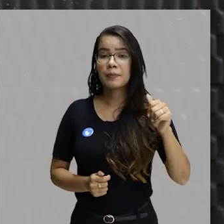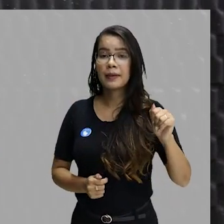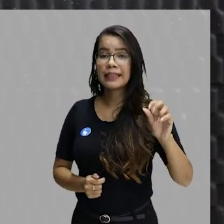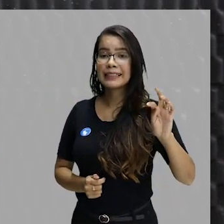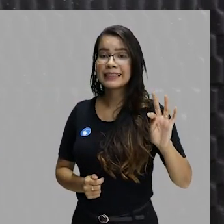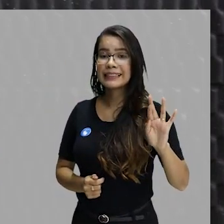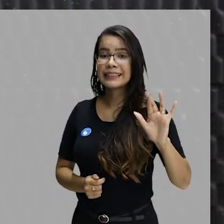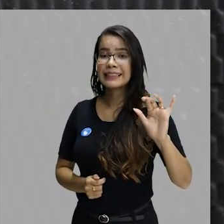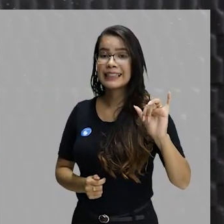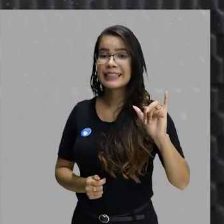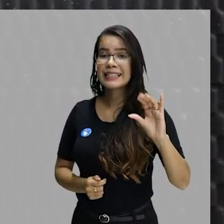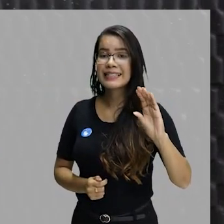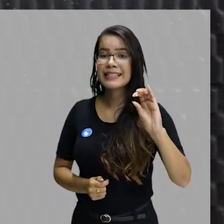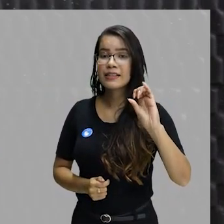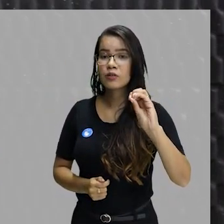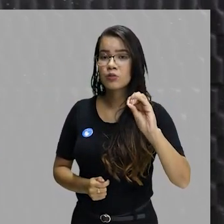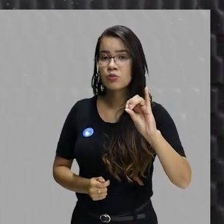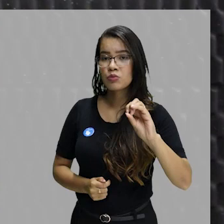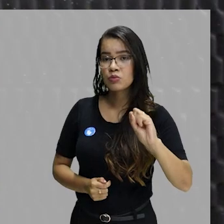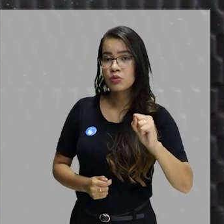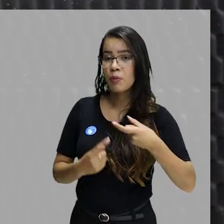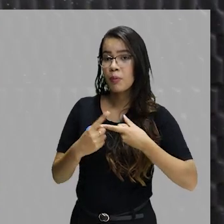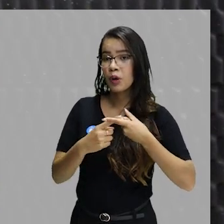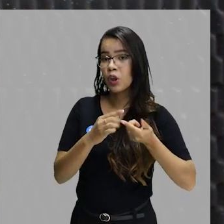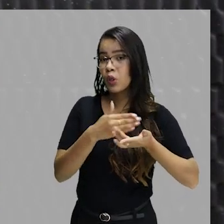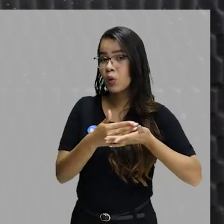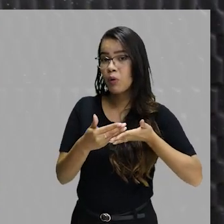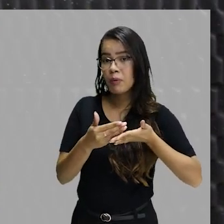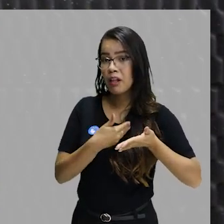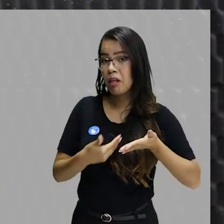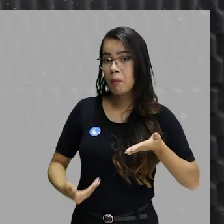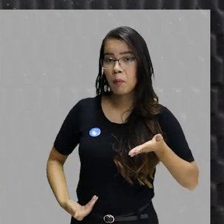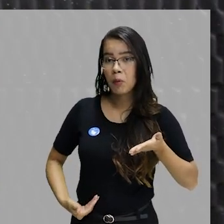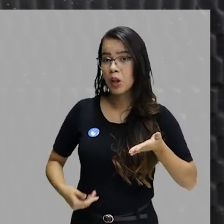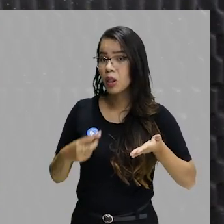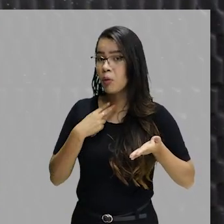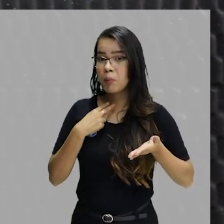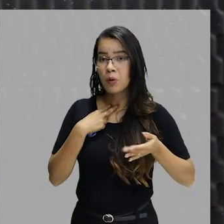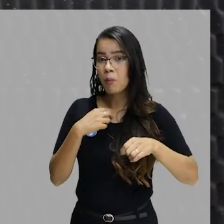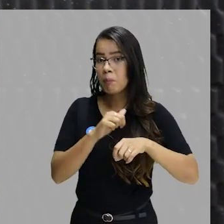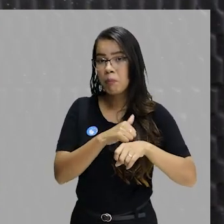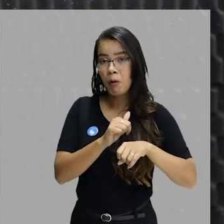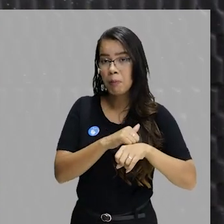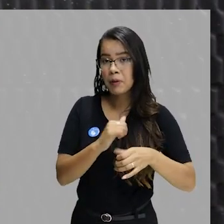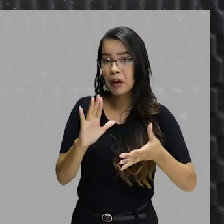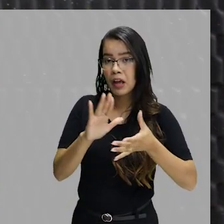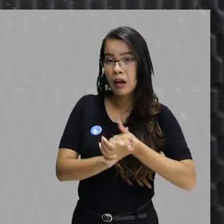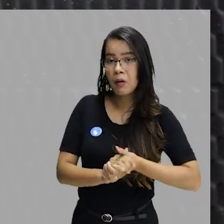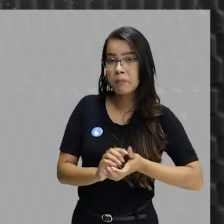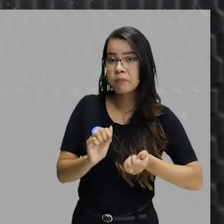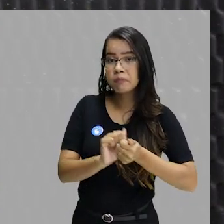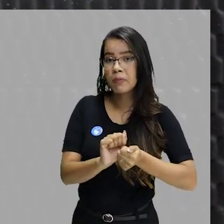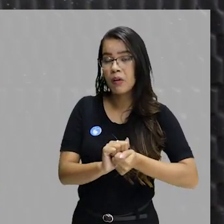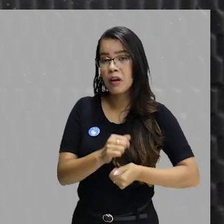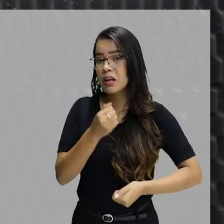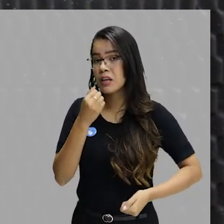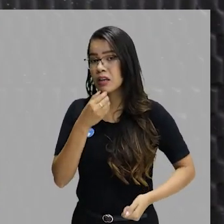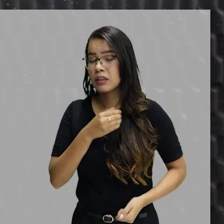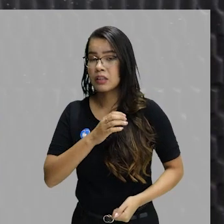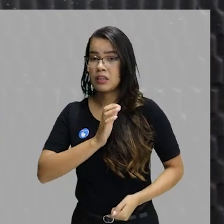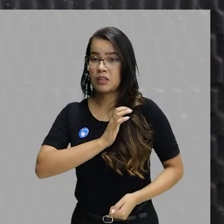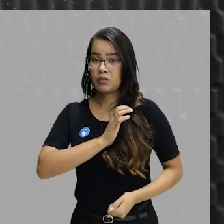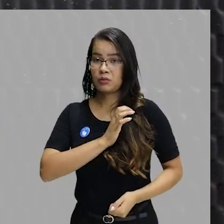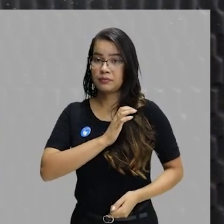patrícios eram proibidos de adquirir o matrimônio. Então os plebeus eles vão lutar. E a principal forma de luta